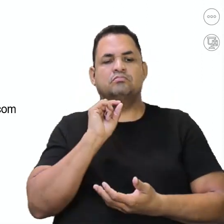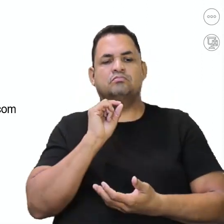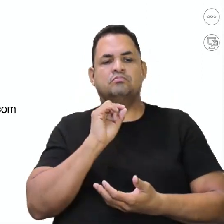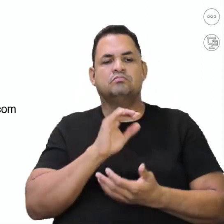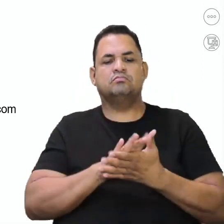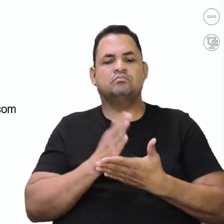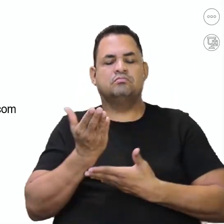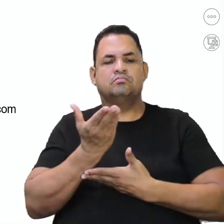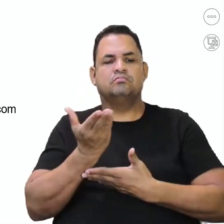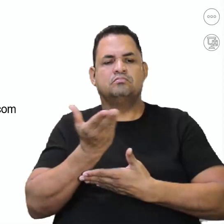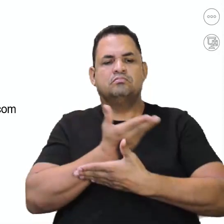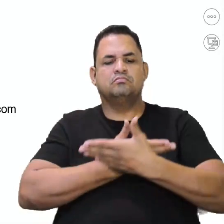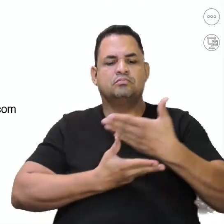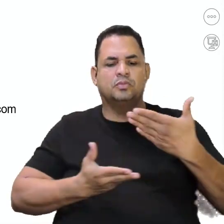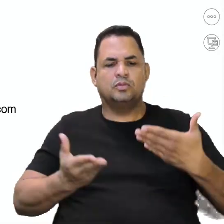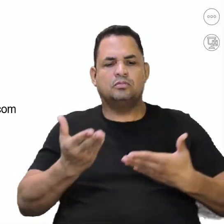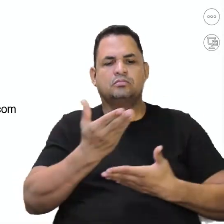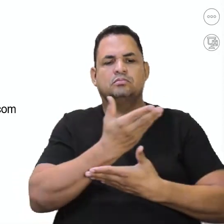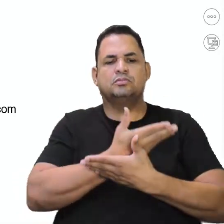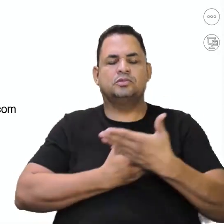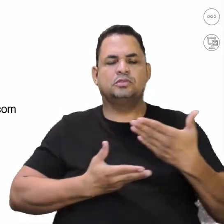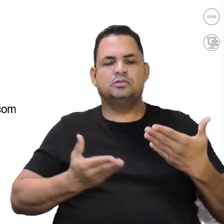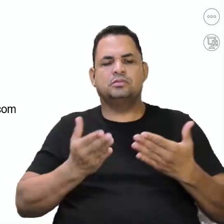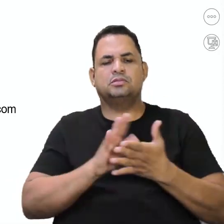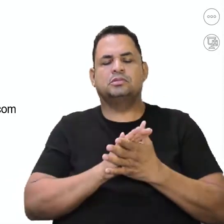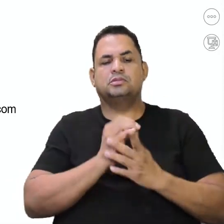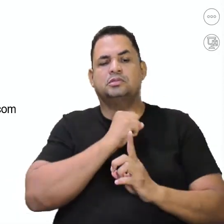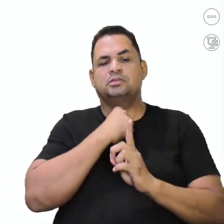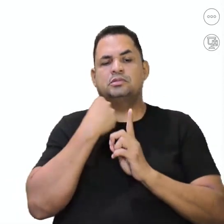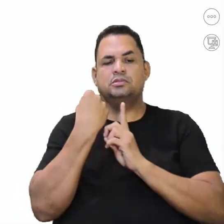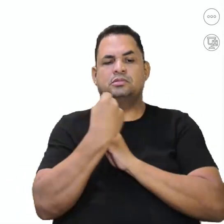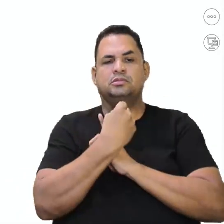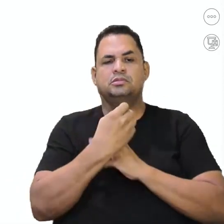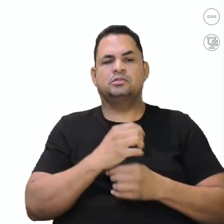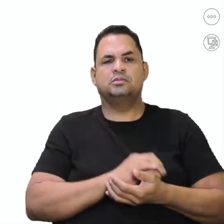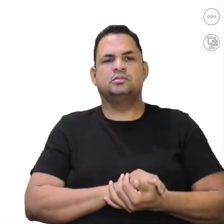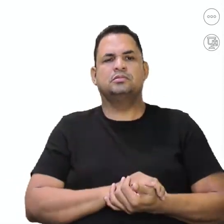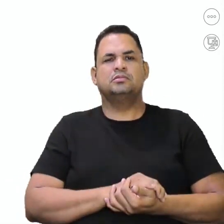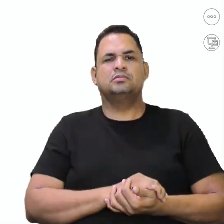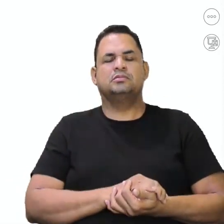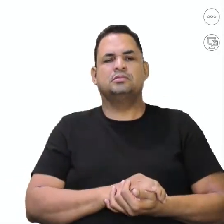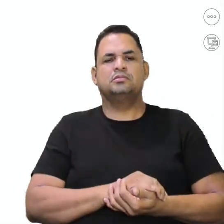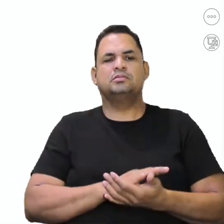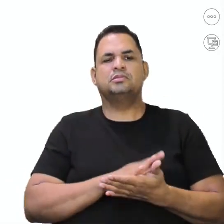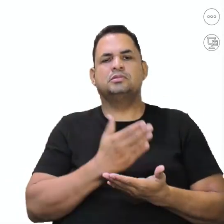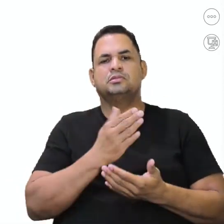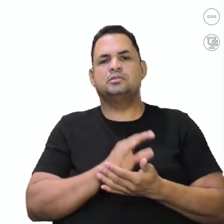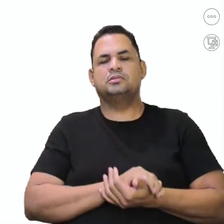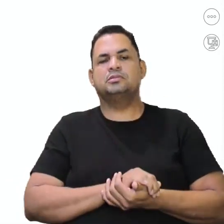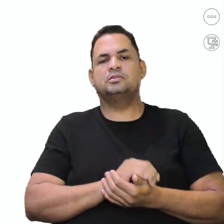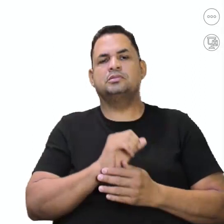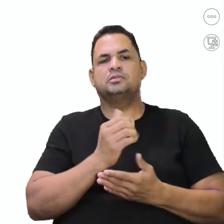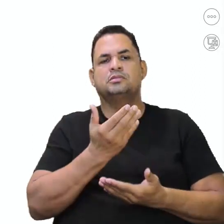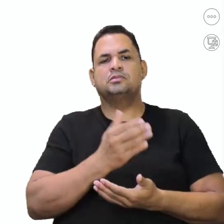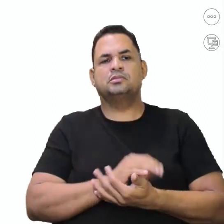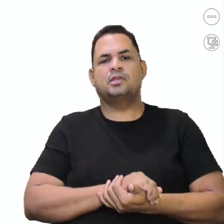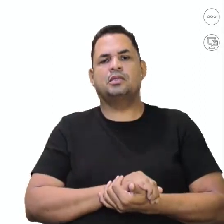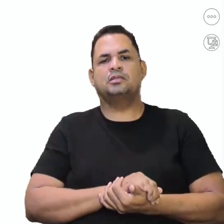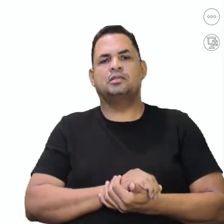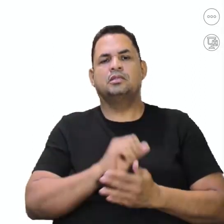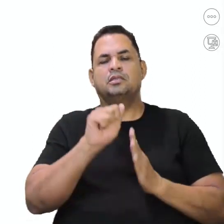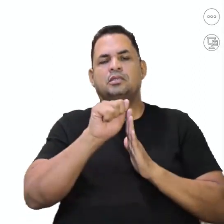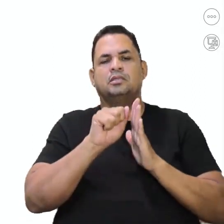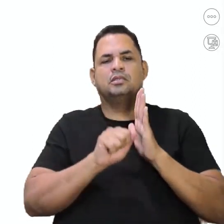do compartilhamento social. Alright? Vamos seguir? Temos agora o próximo, que é o nosso article,